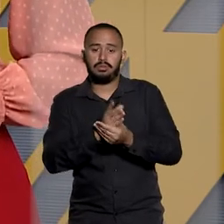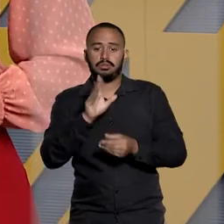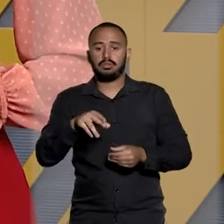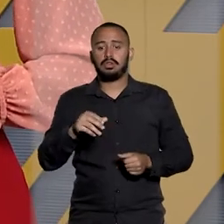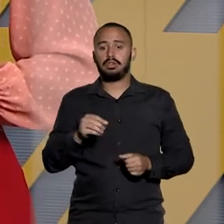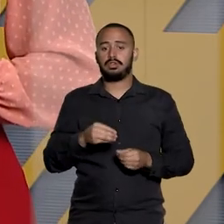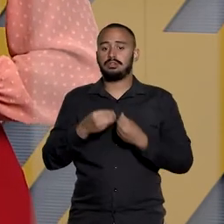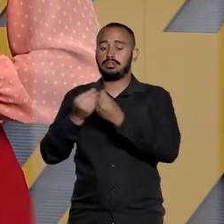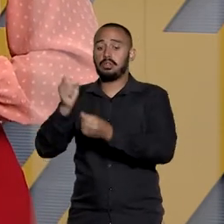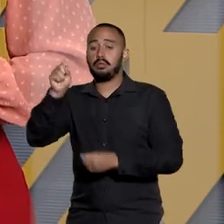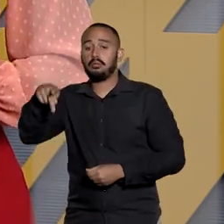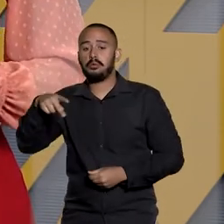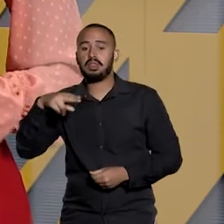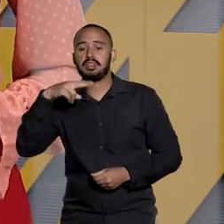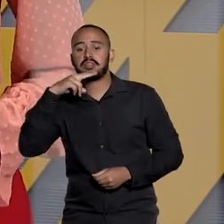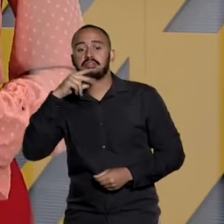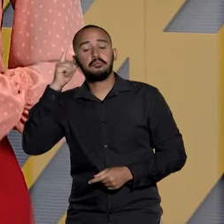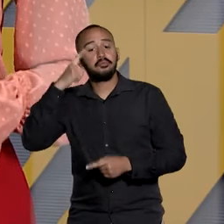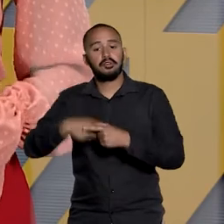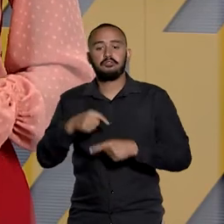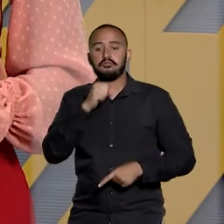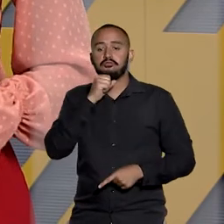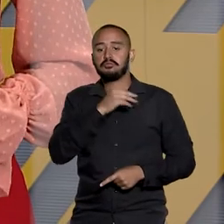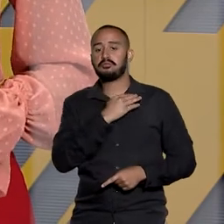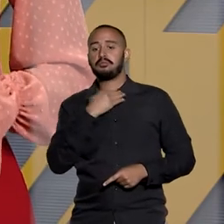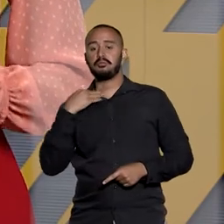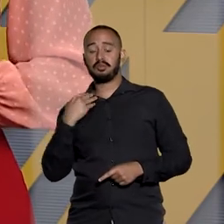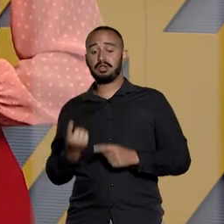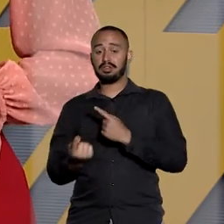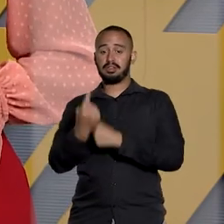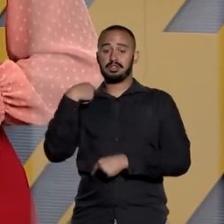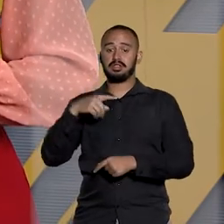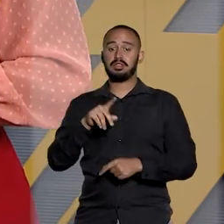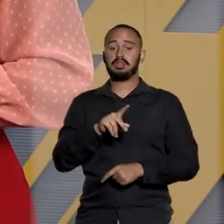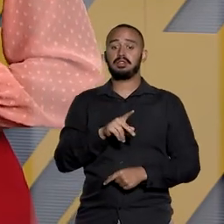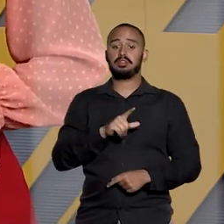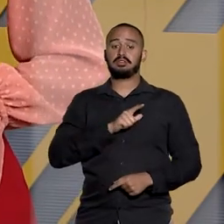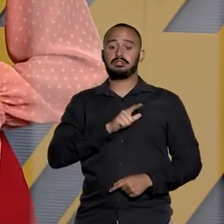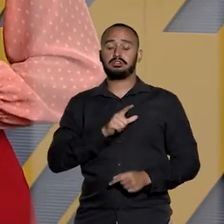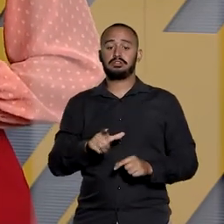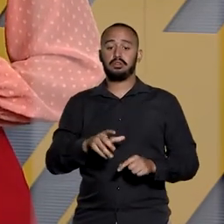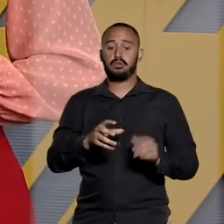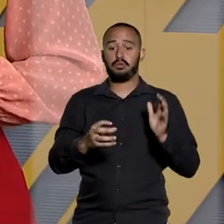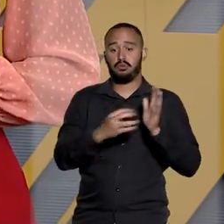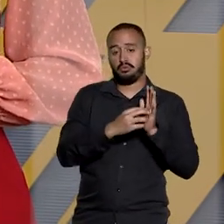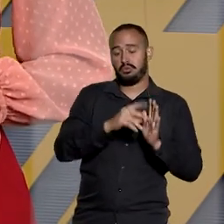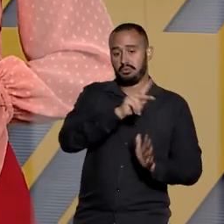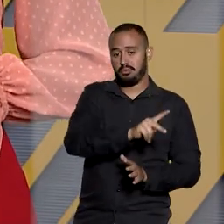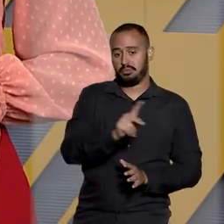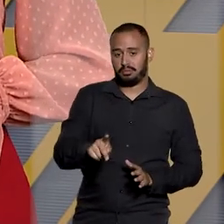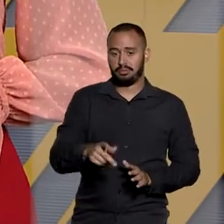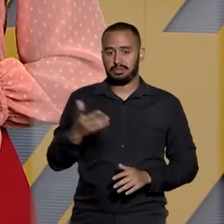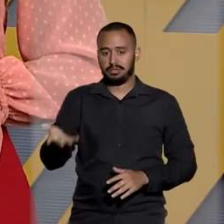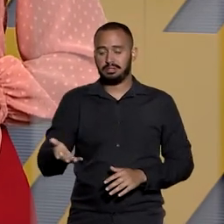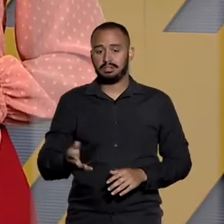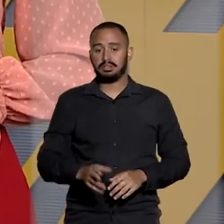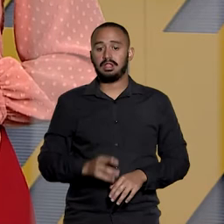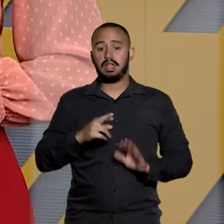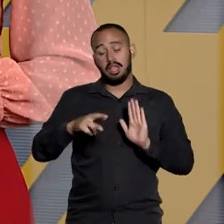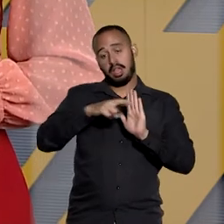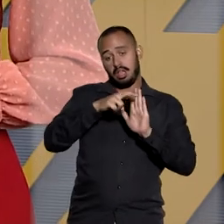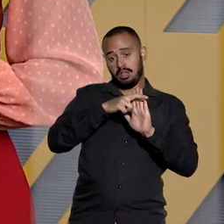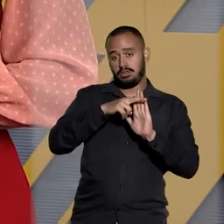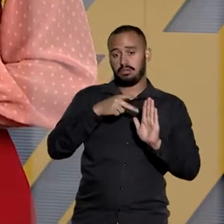o benefício de pensão por morte da avó, servidora pública, até completar 18 anos de idade. A relatora do